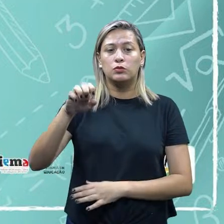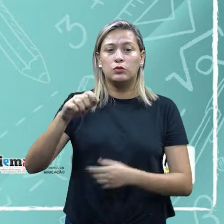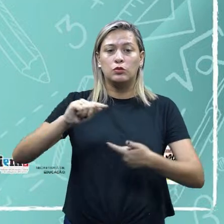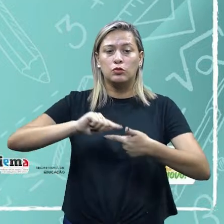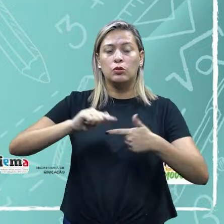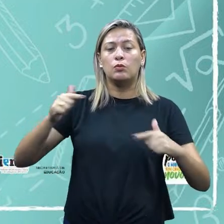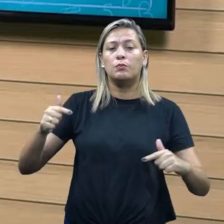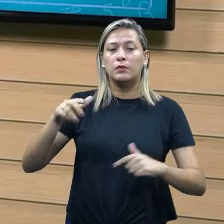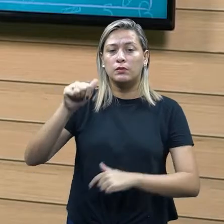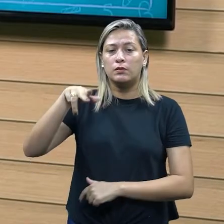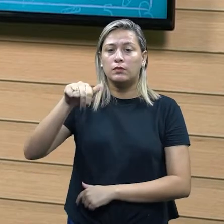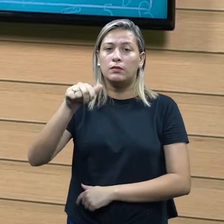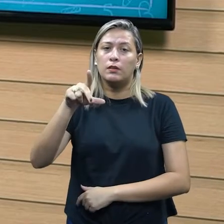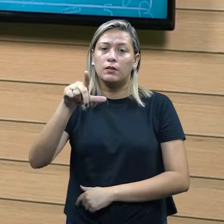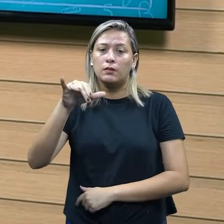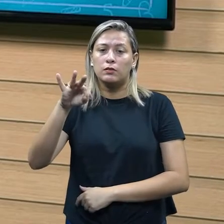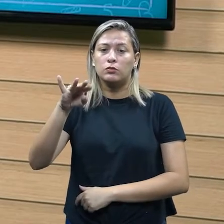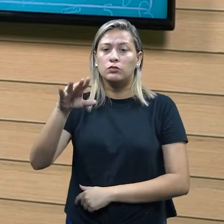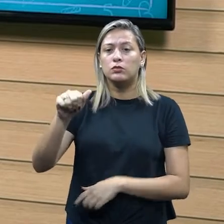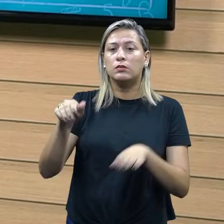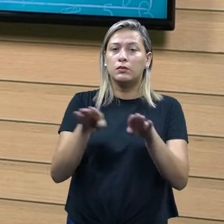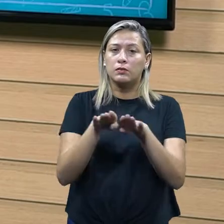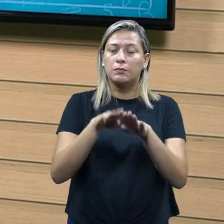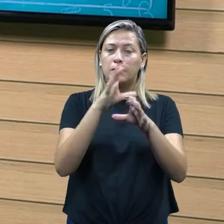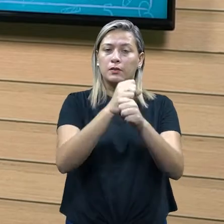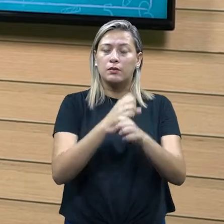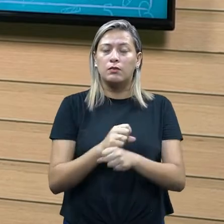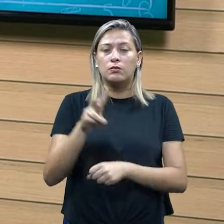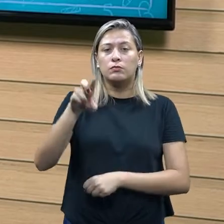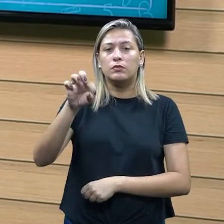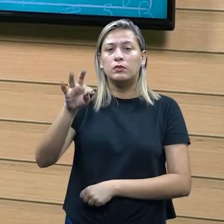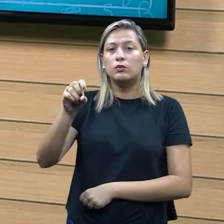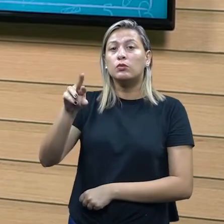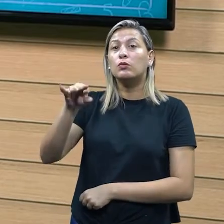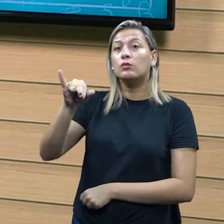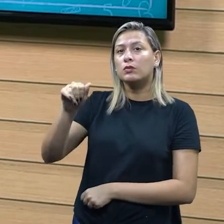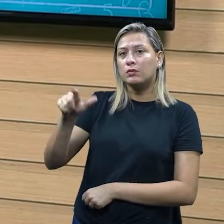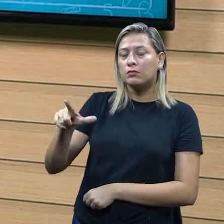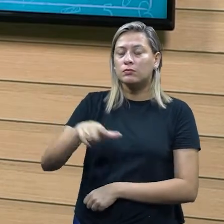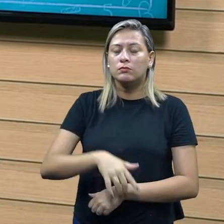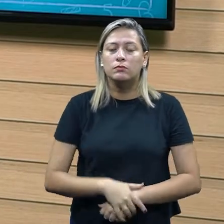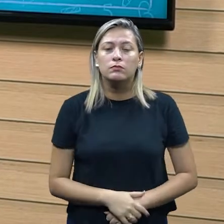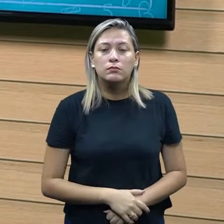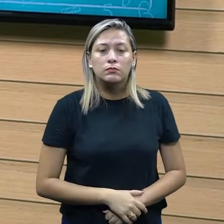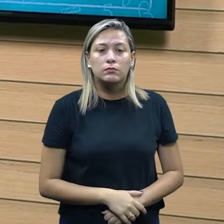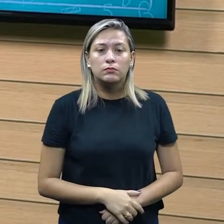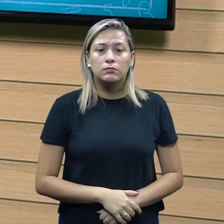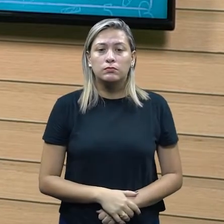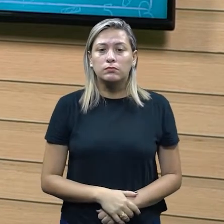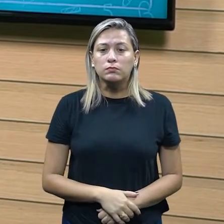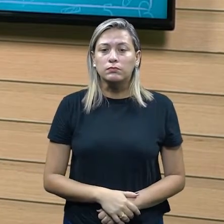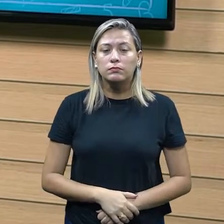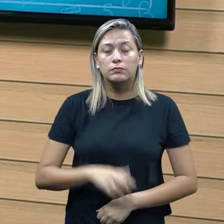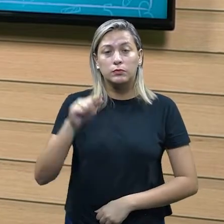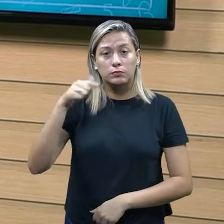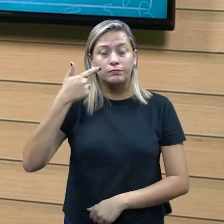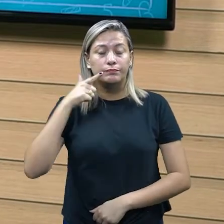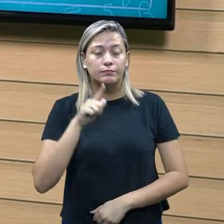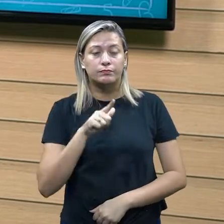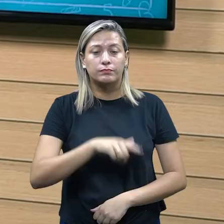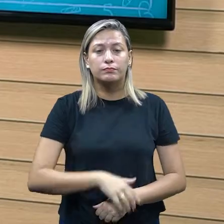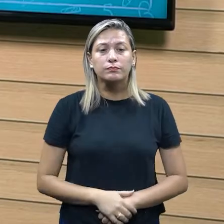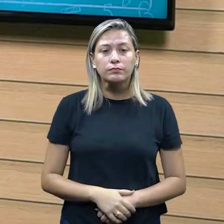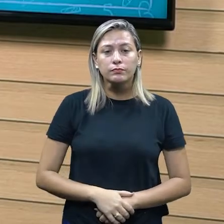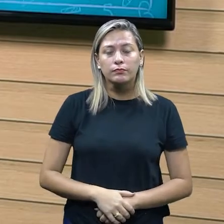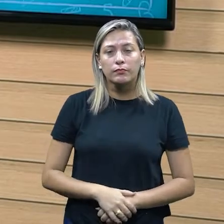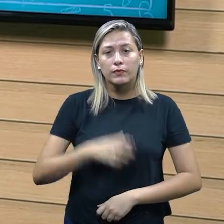você consegue ali, através dessas coordenadas de cálculos vetoriais, de desenhos e geometrias, você consegue ali criar